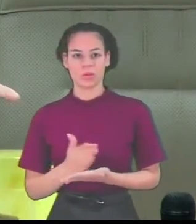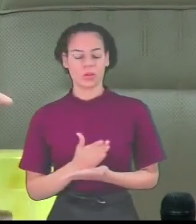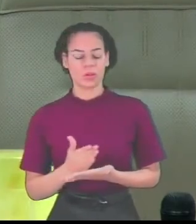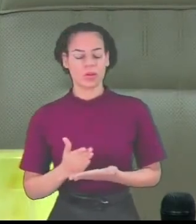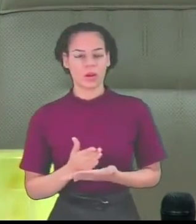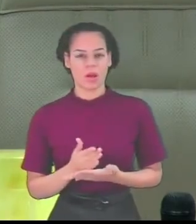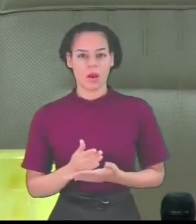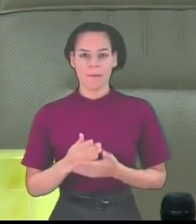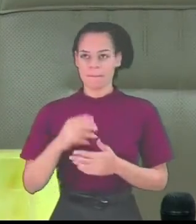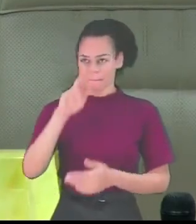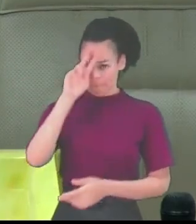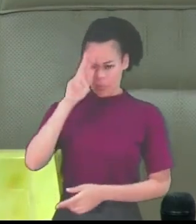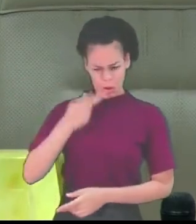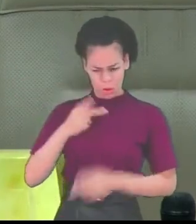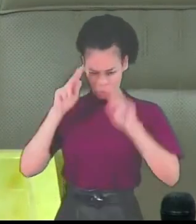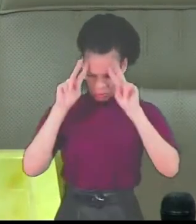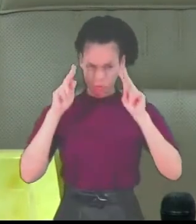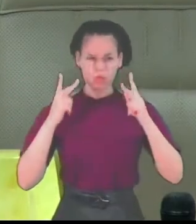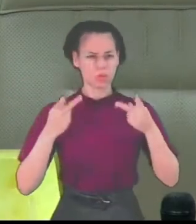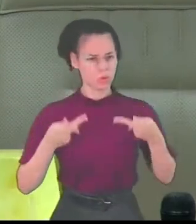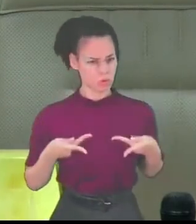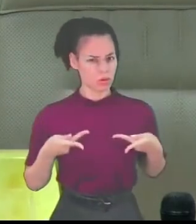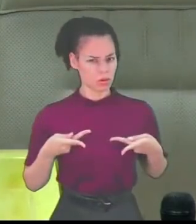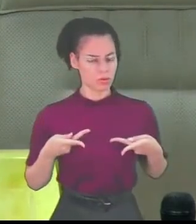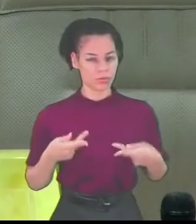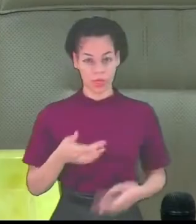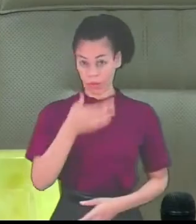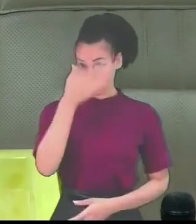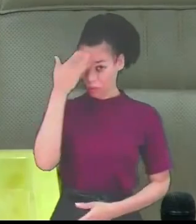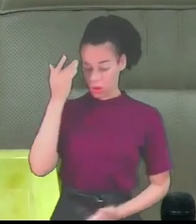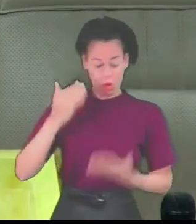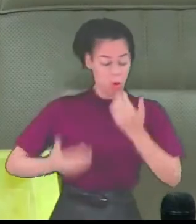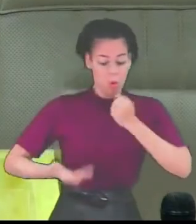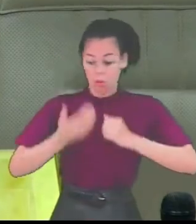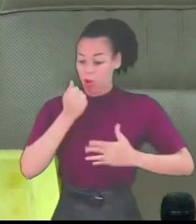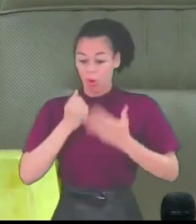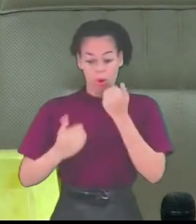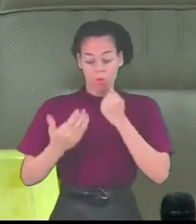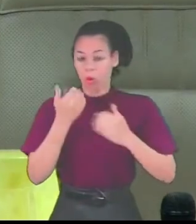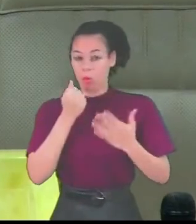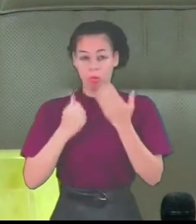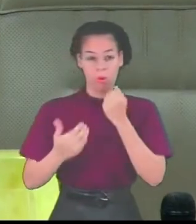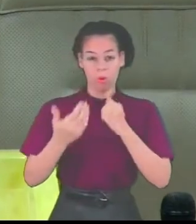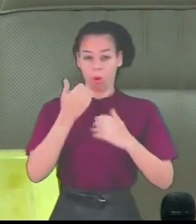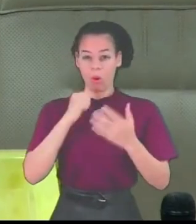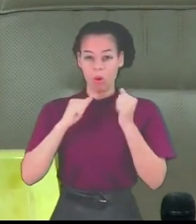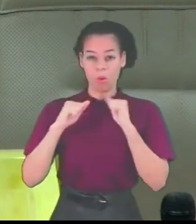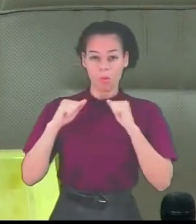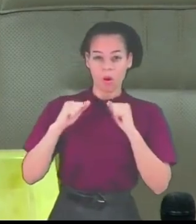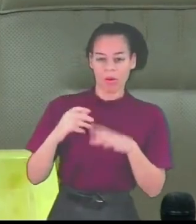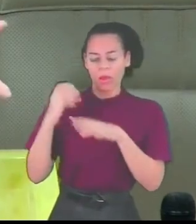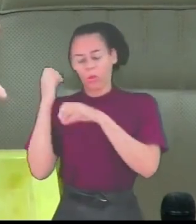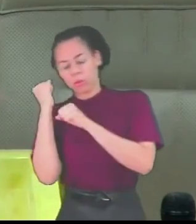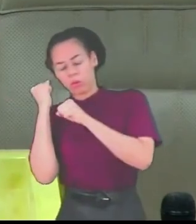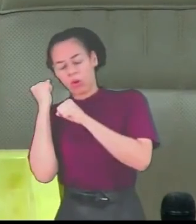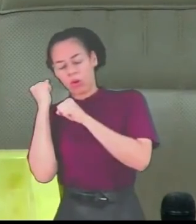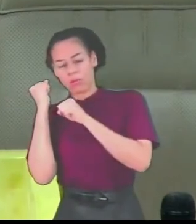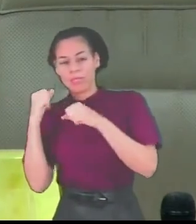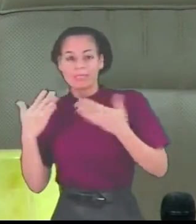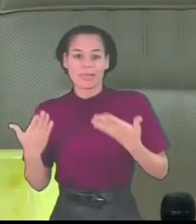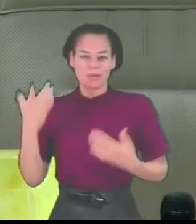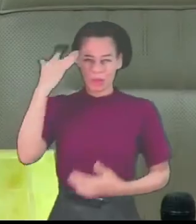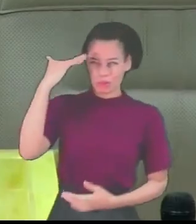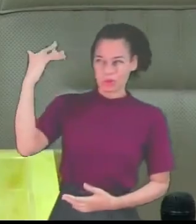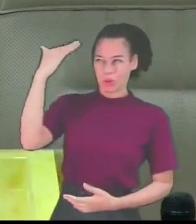organismo e a pessoa com meu demais não repousa vai dormir tem pesadelo